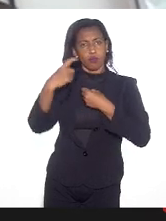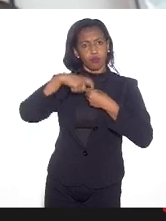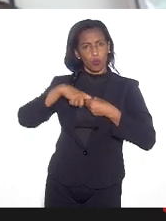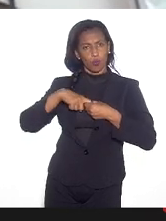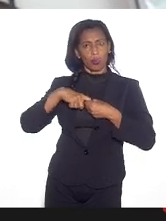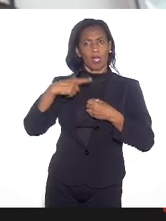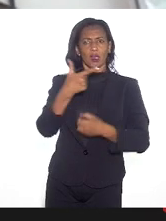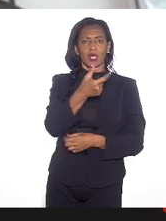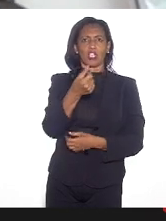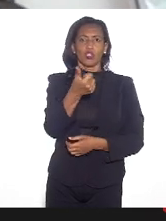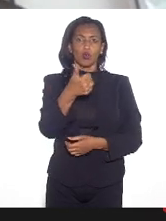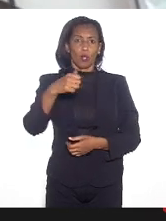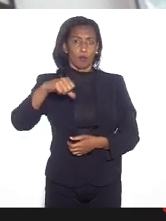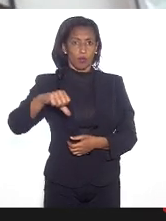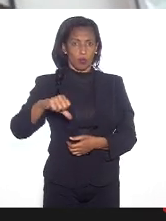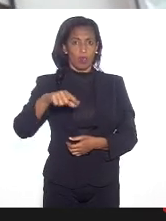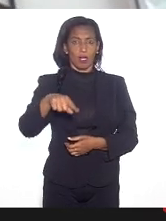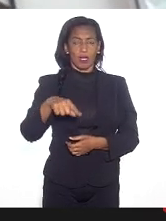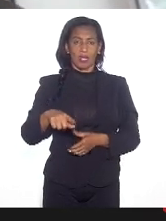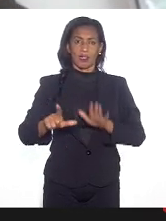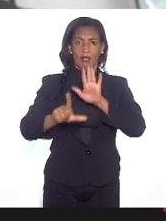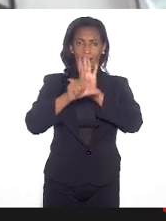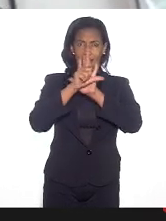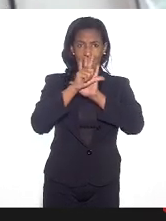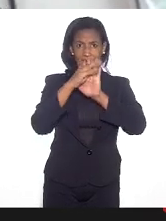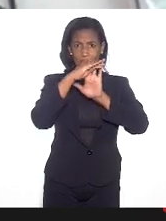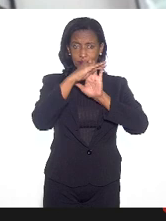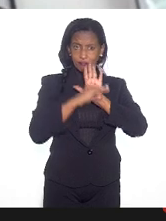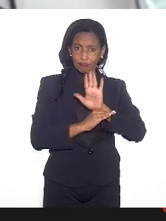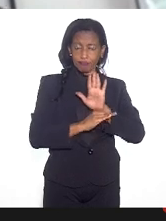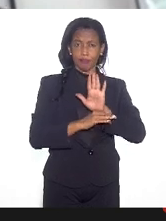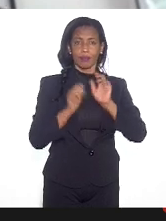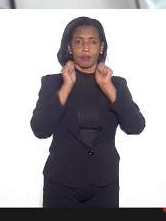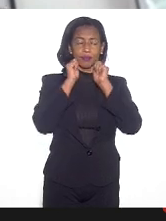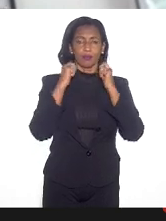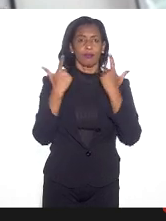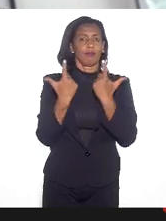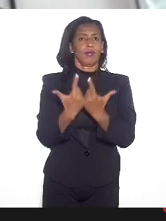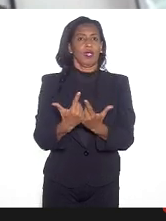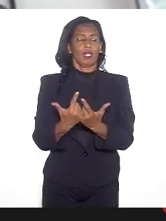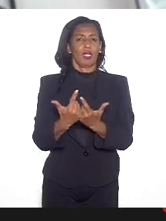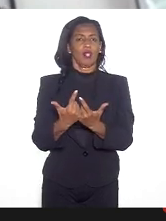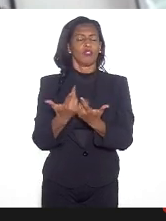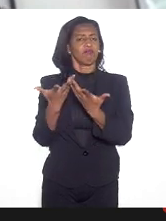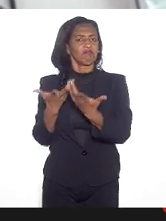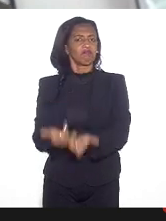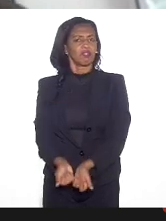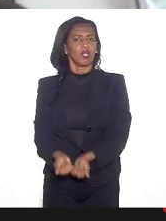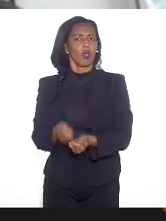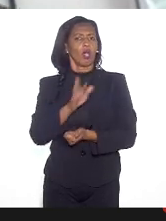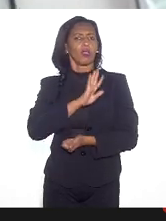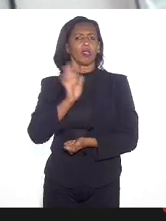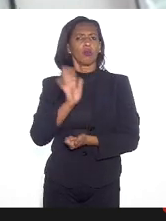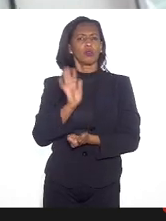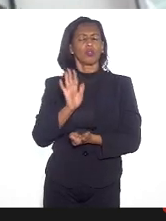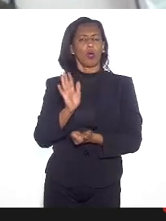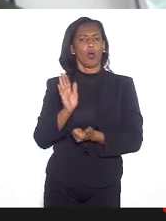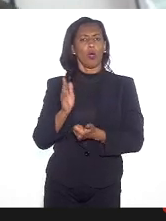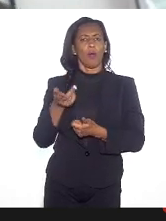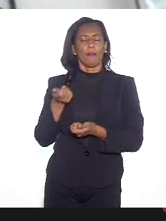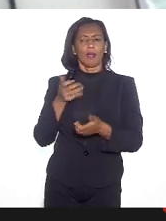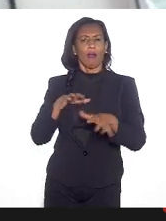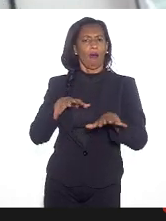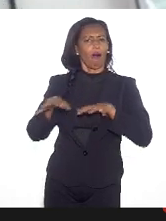égide dessa lei, na vigência dessa lei que eu me referi anteriormente, a Assembleia Legislativa permitiu, não só pelas diligências, pela